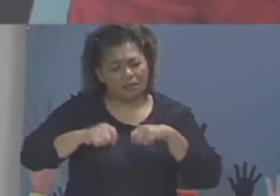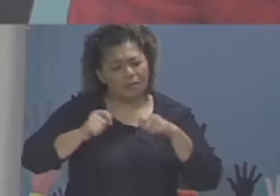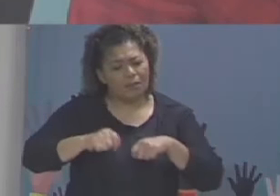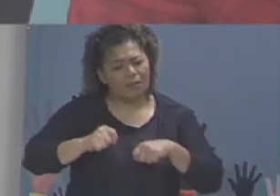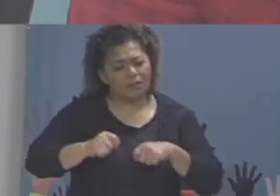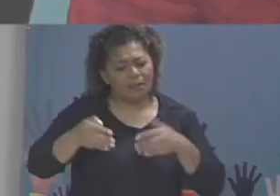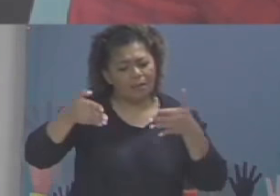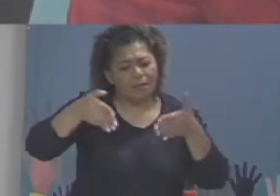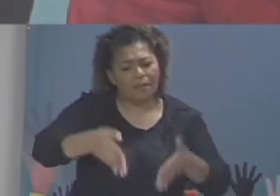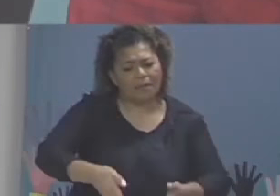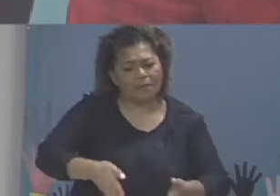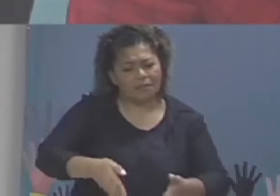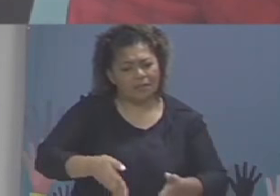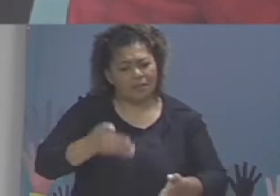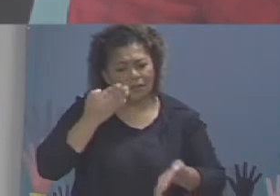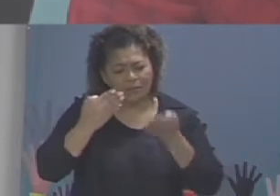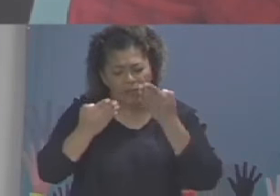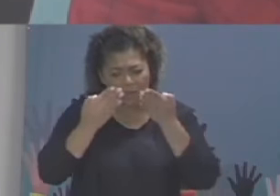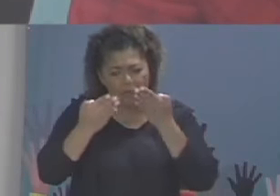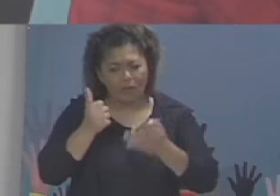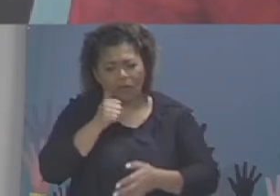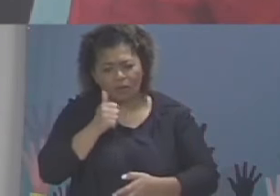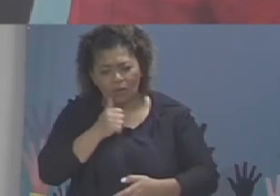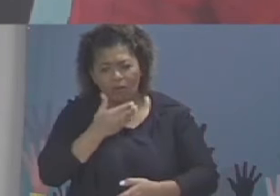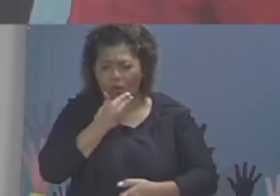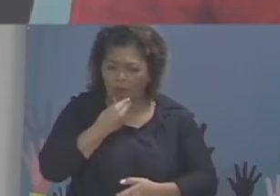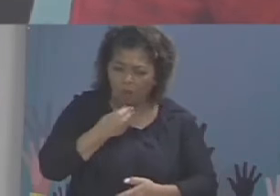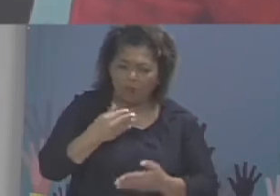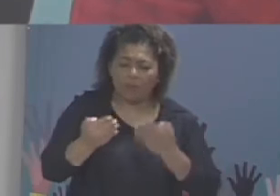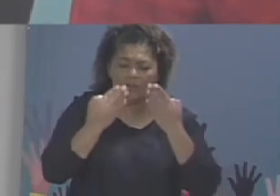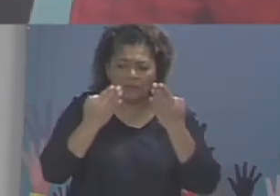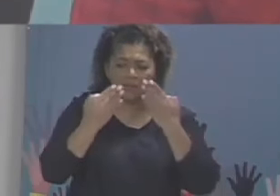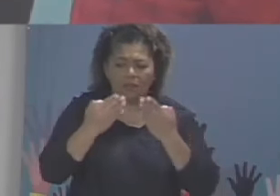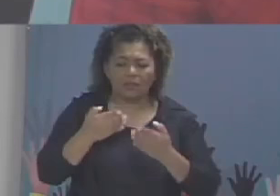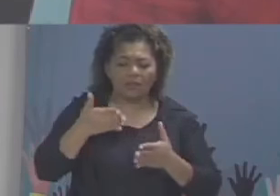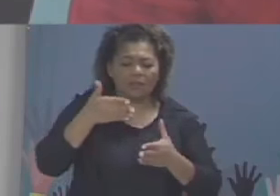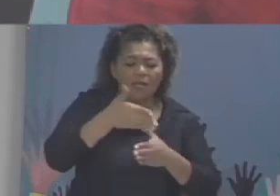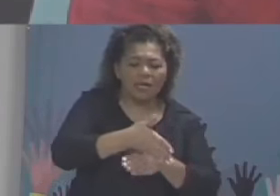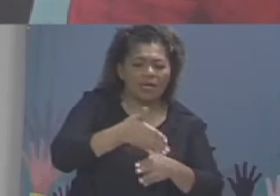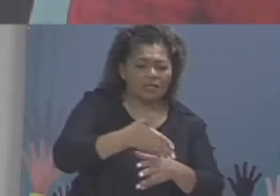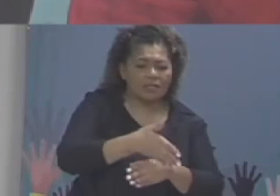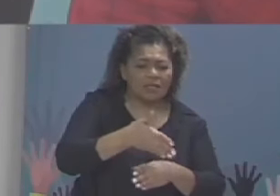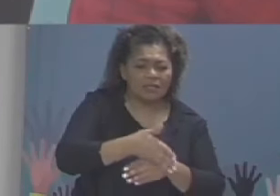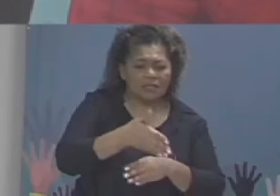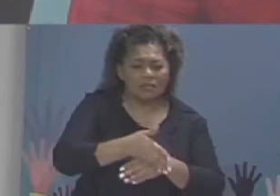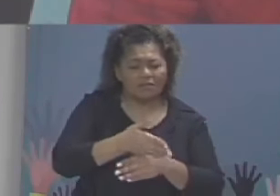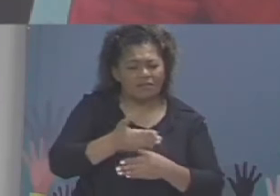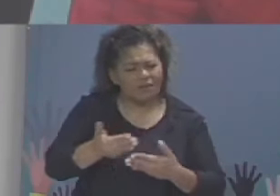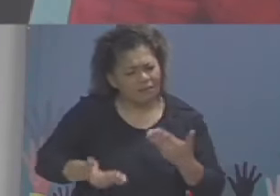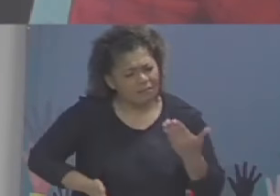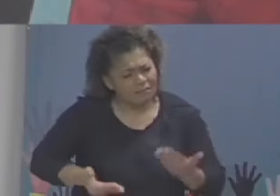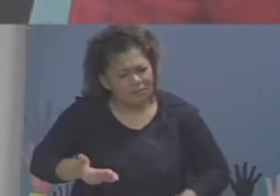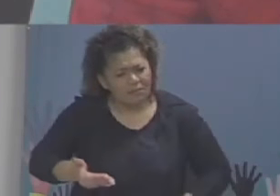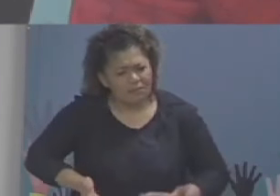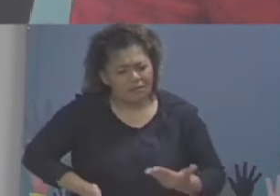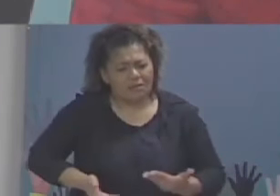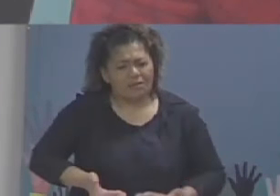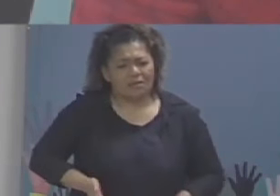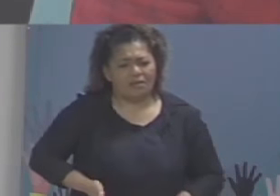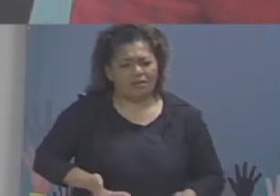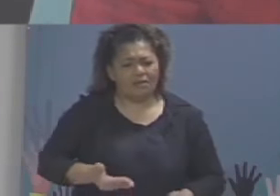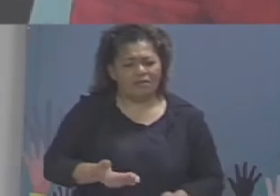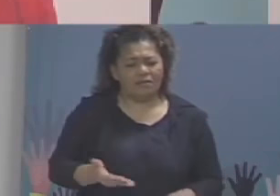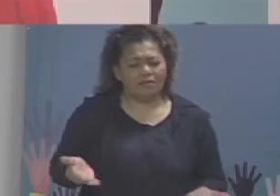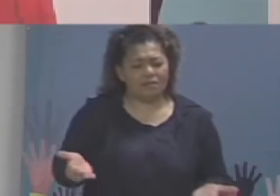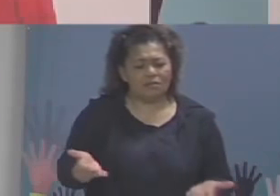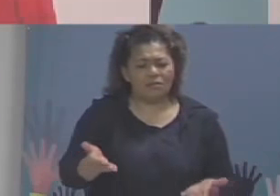a participação do psicólogo, da psicóloga, que permita e que eles acessem ao conjunto de serviços, ao conjunto do